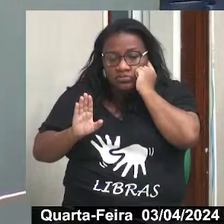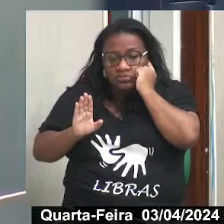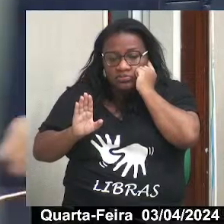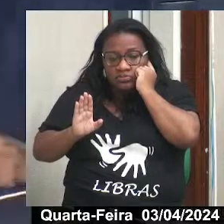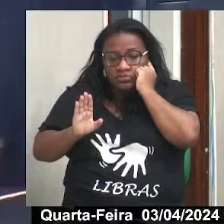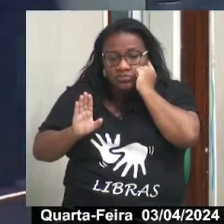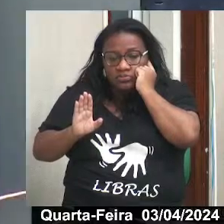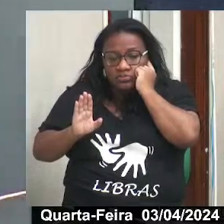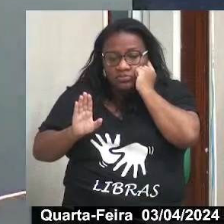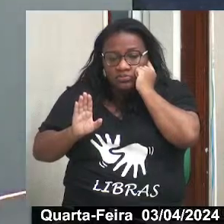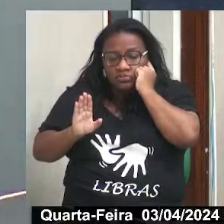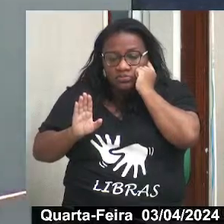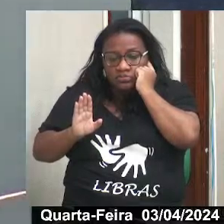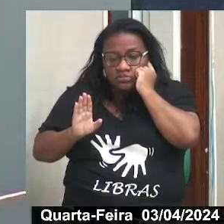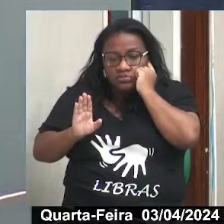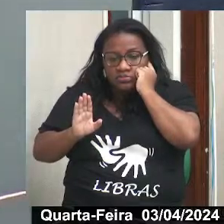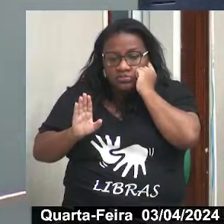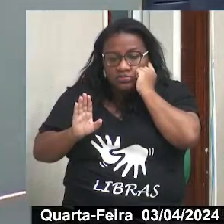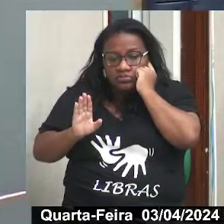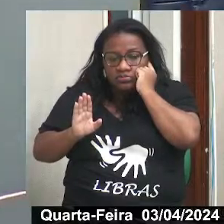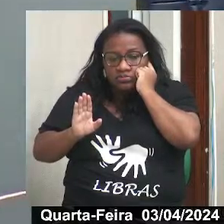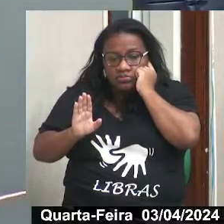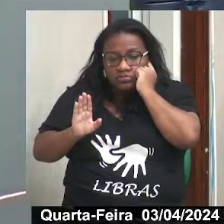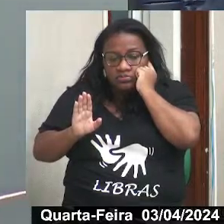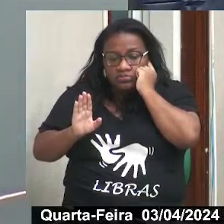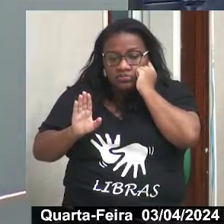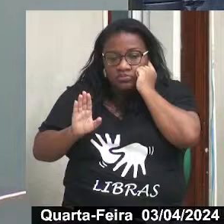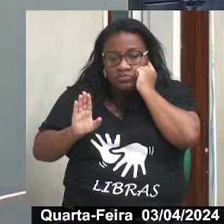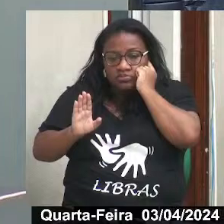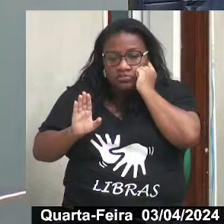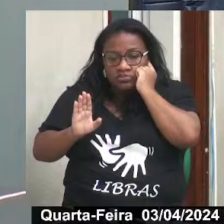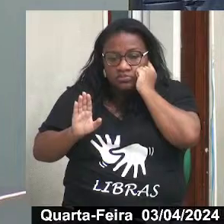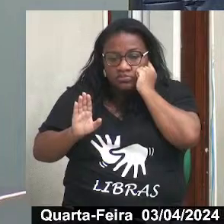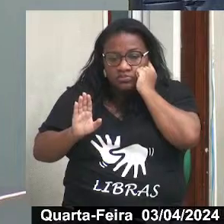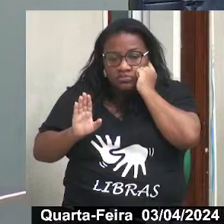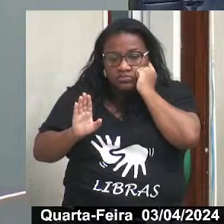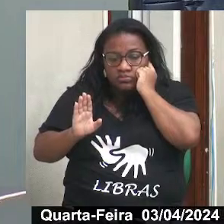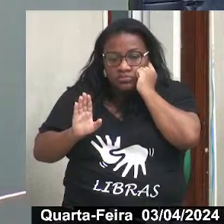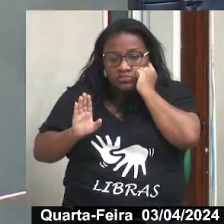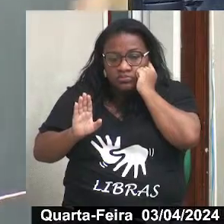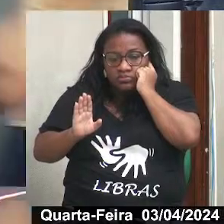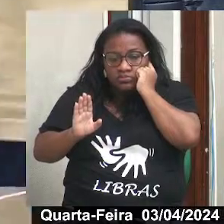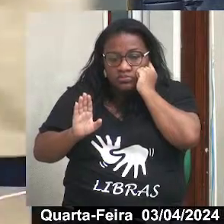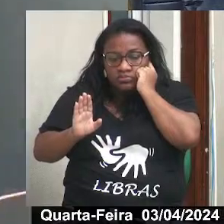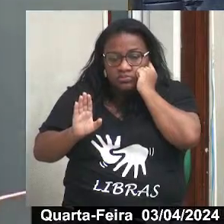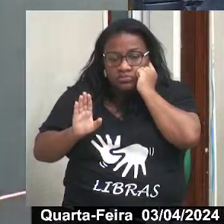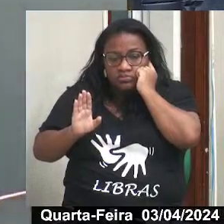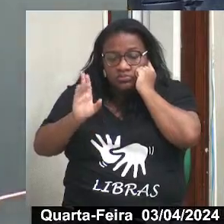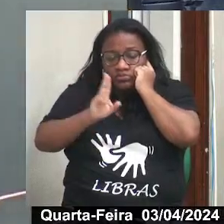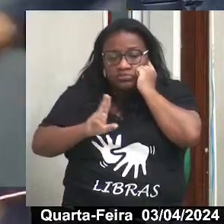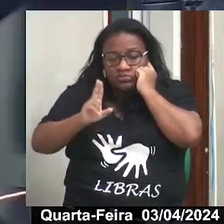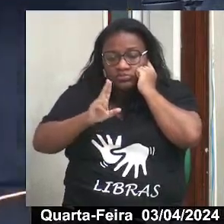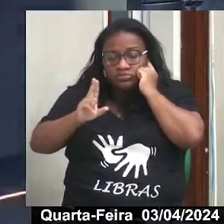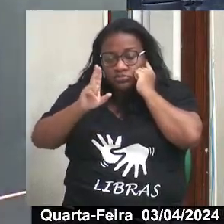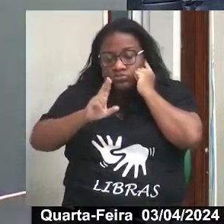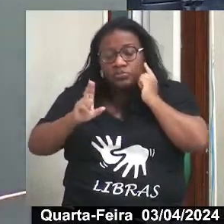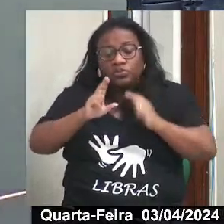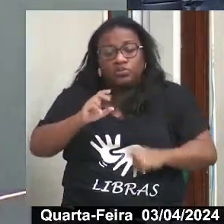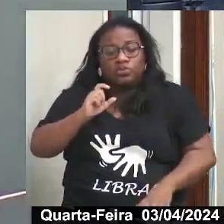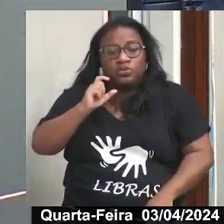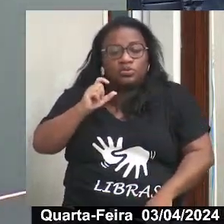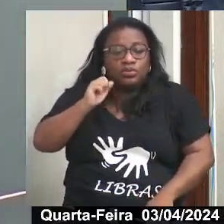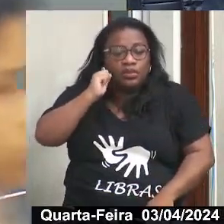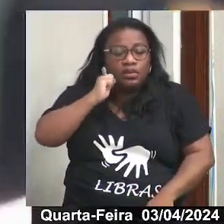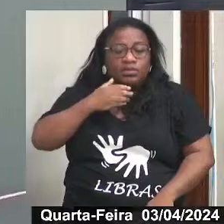presidente, solicitou ao primeiro secretário que fizesse a chamada dos oradores inscritos para fazer uso da palavra do pequeno expediente. Usou da palavra do Ricardo Almeida Santos, Sandra